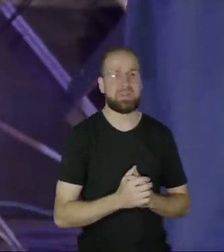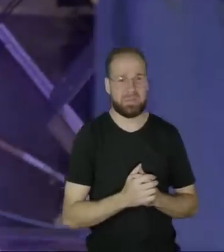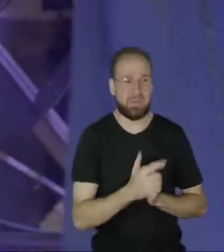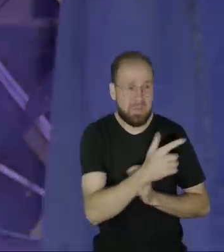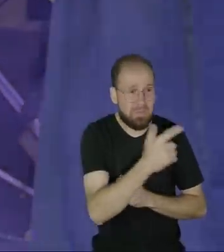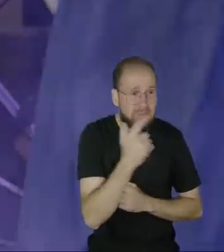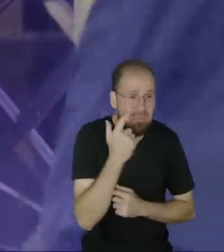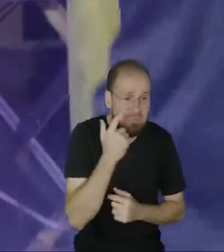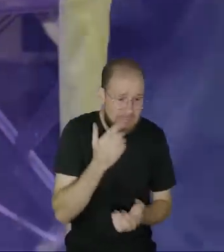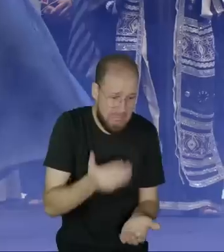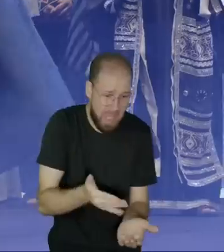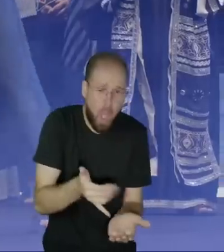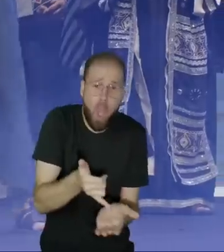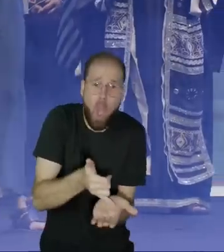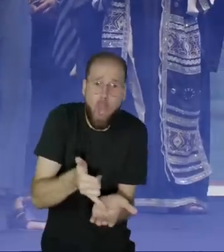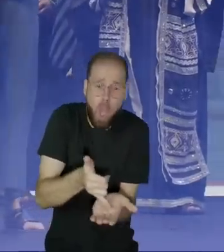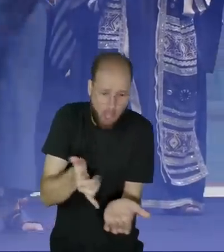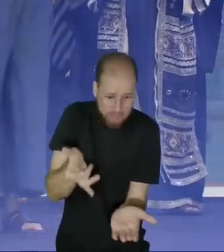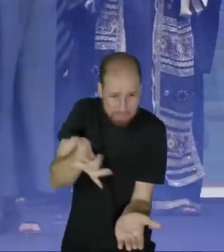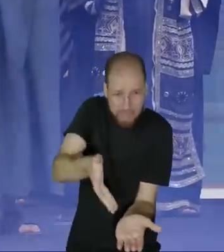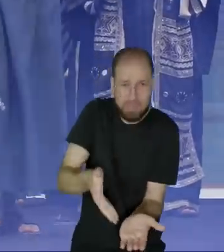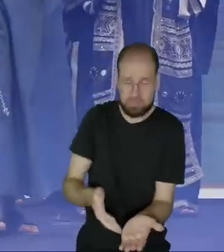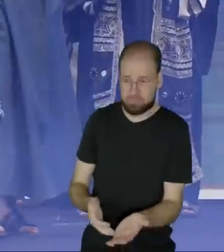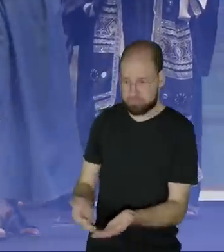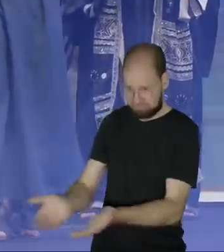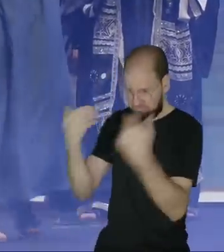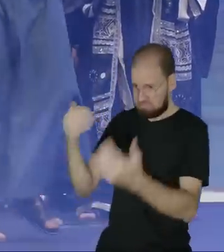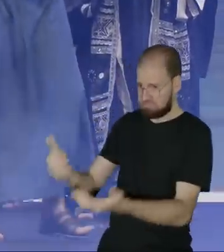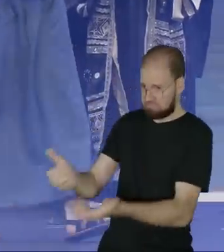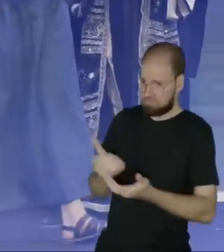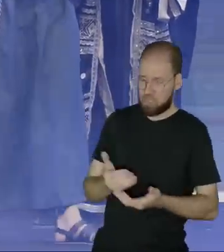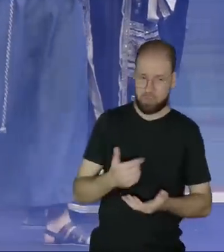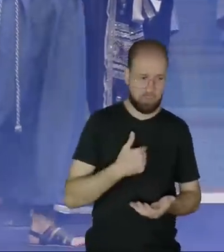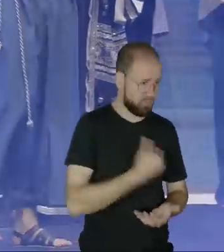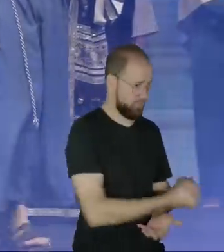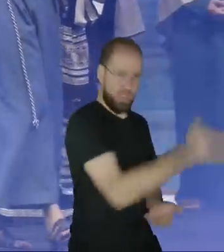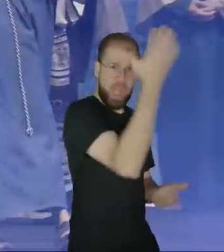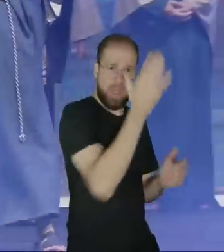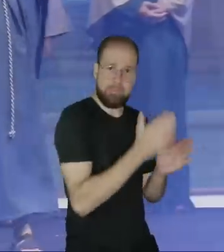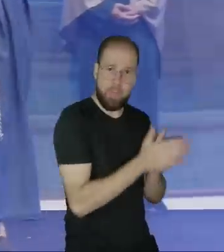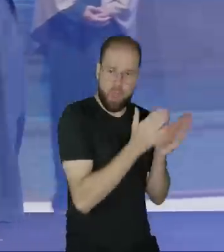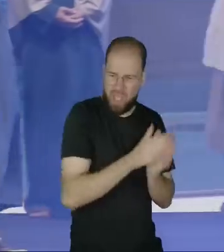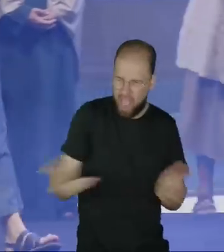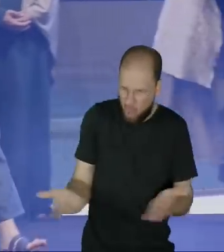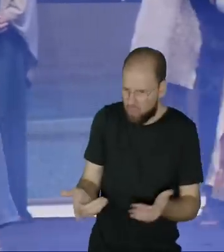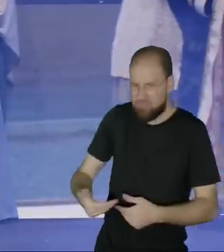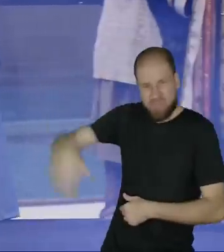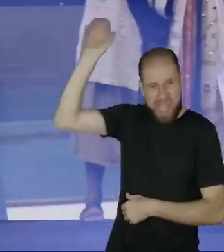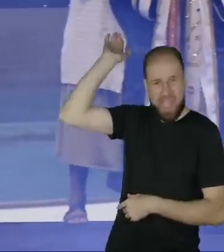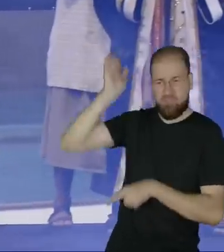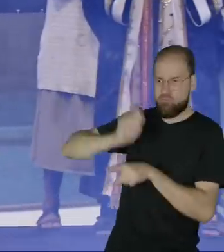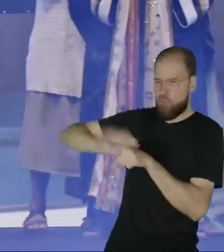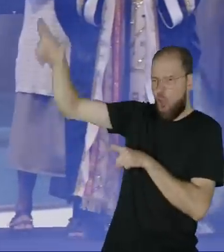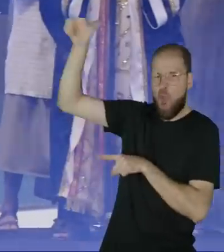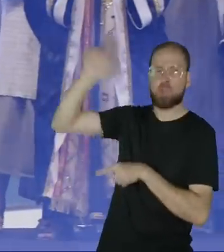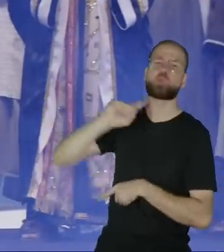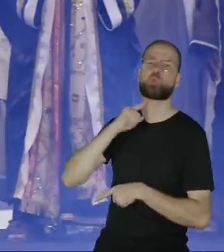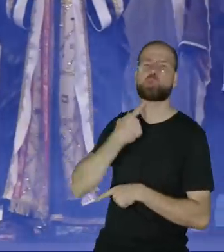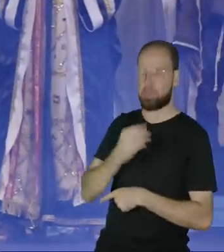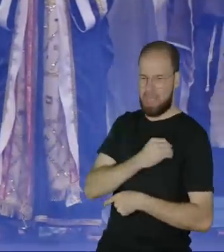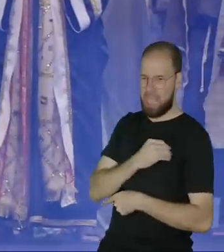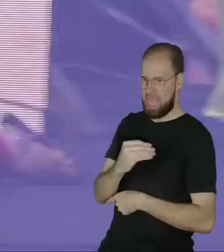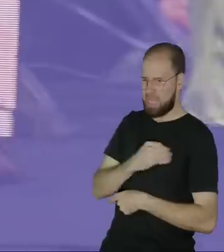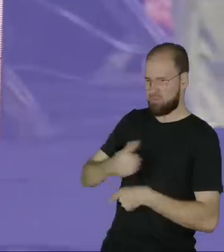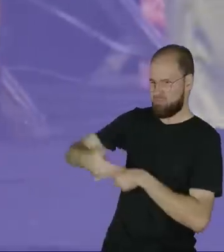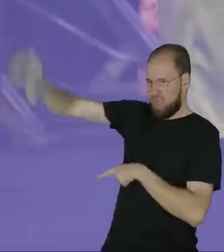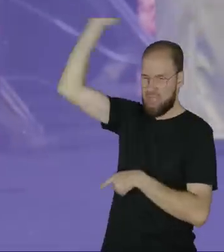Veja. Me dê isto. Vou vender e darei dinheiro aos pobres. Agora fora daqui, pecadora. Fora daqui. Fora, imunda. Fora.